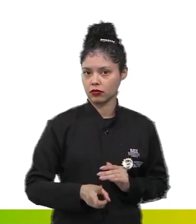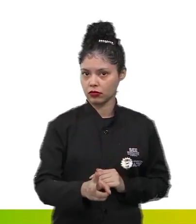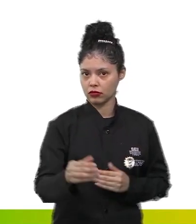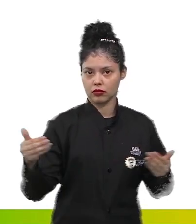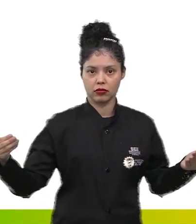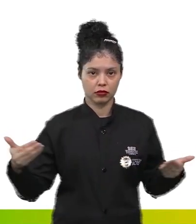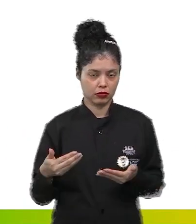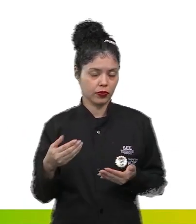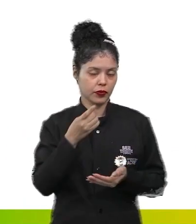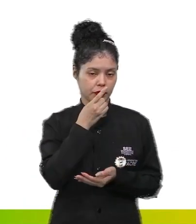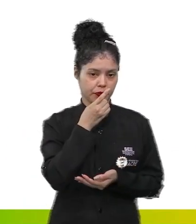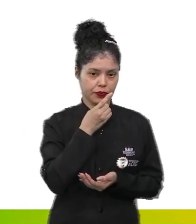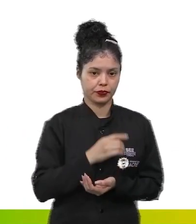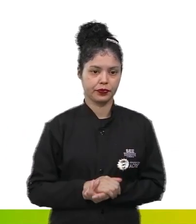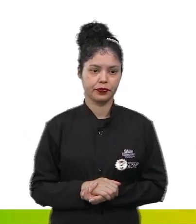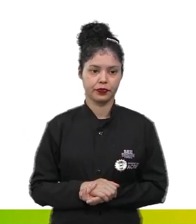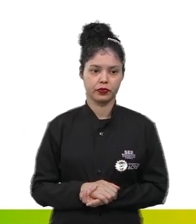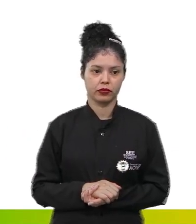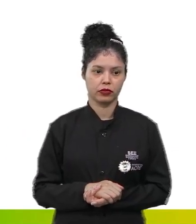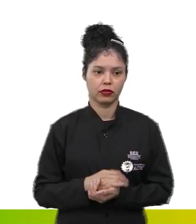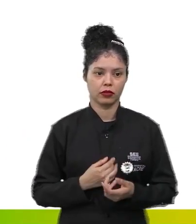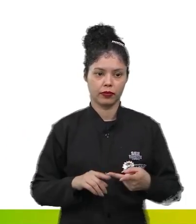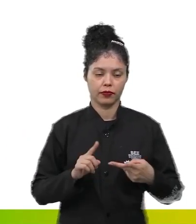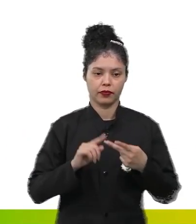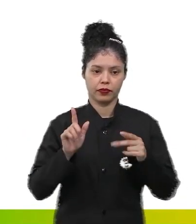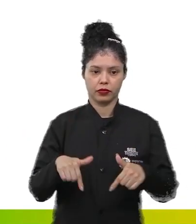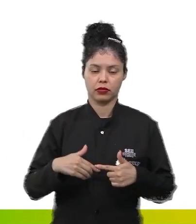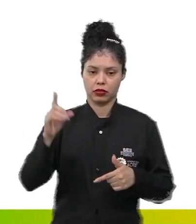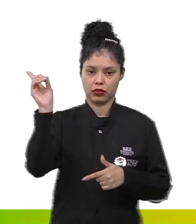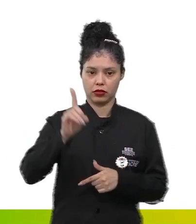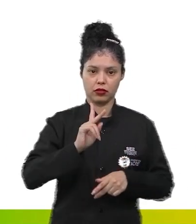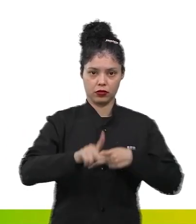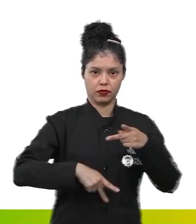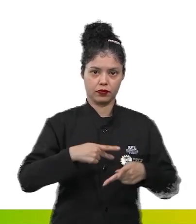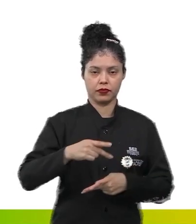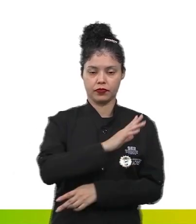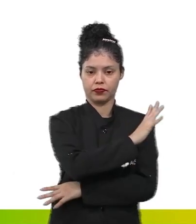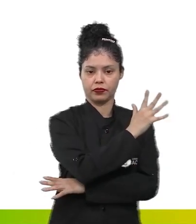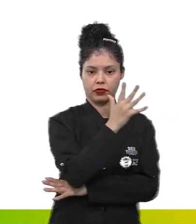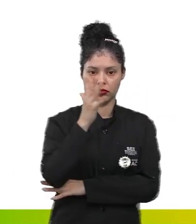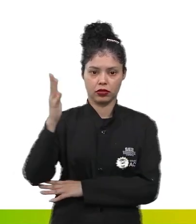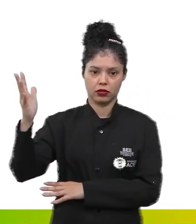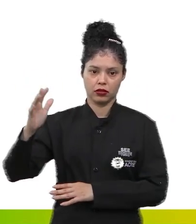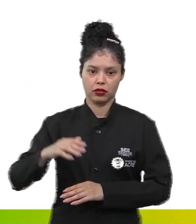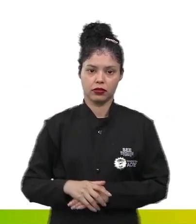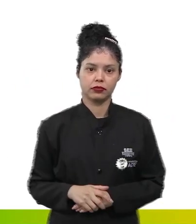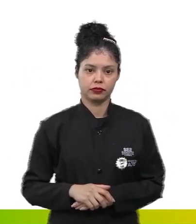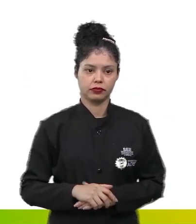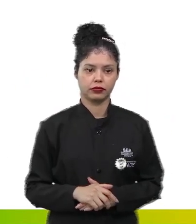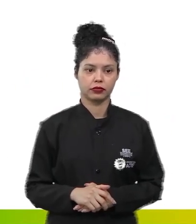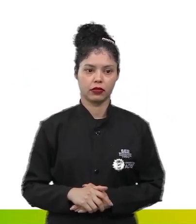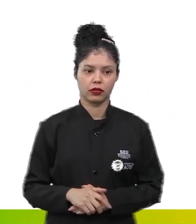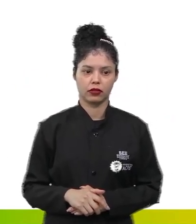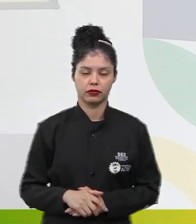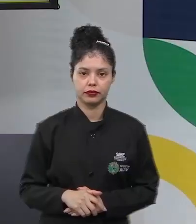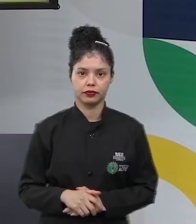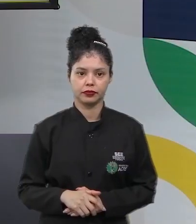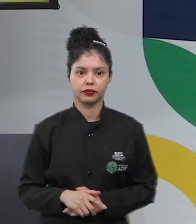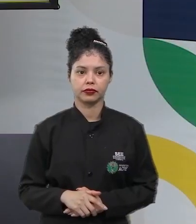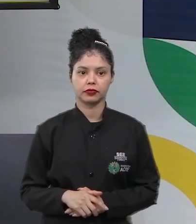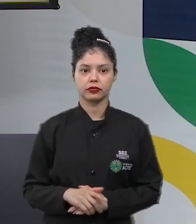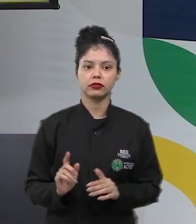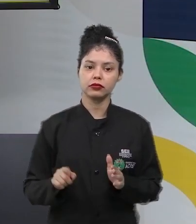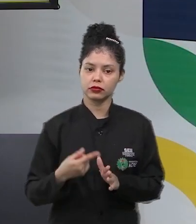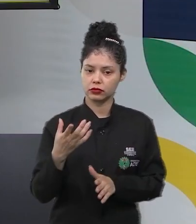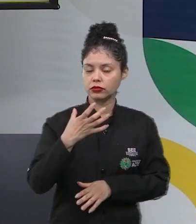os nossos dias. Defesa dos direitos dos povos da floresta. Então, no primeiro momento,